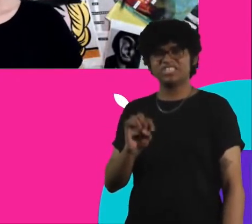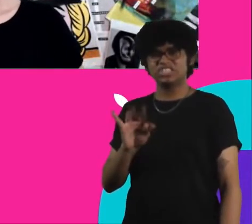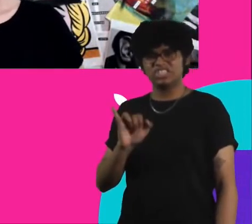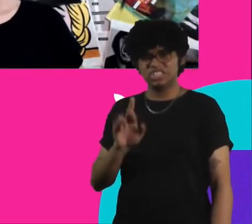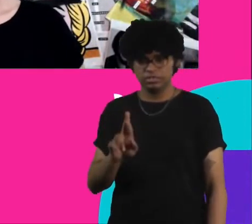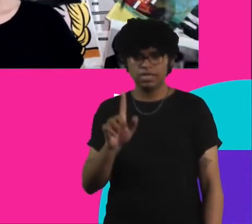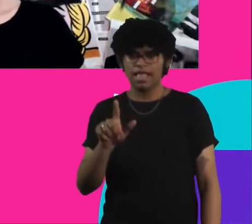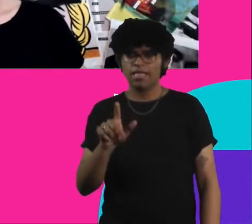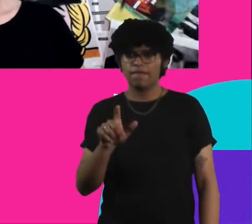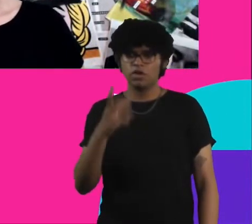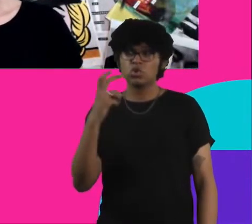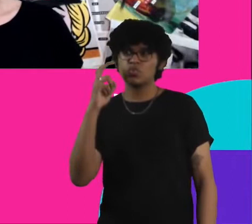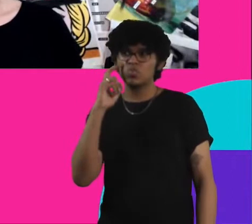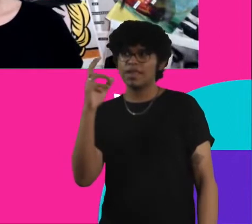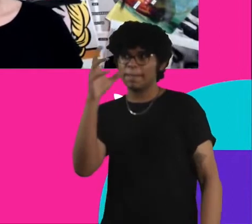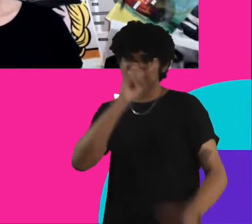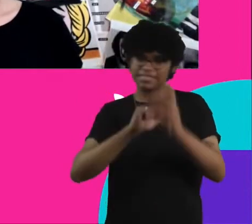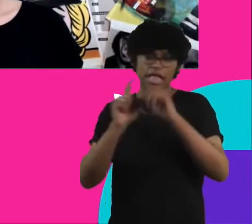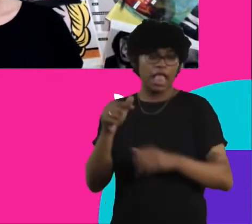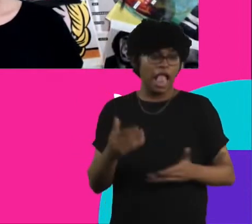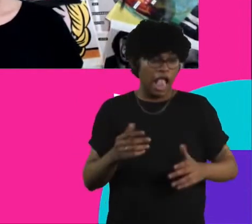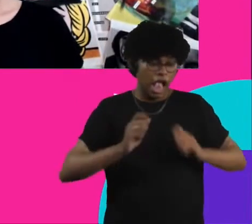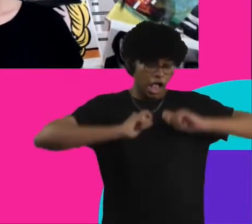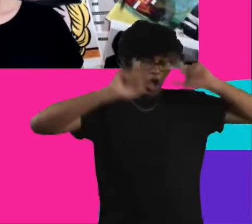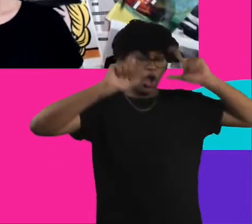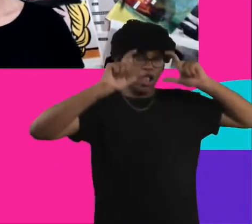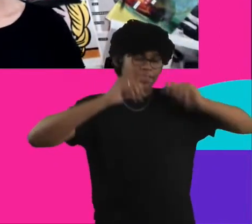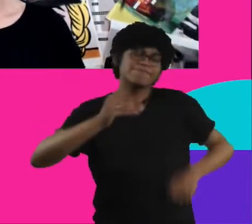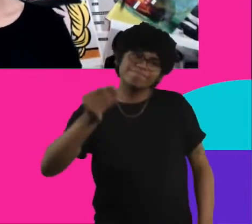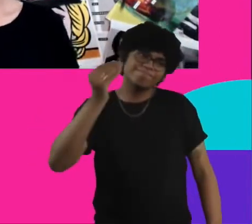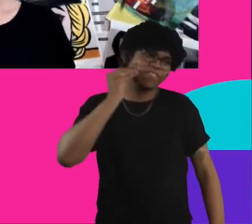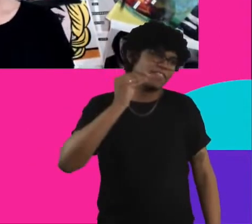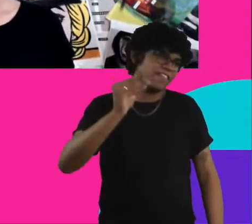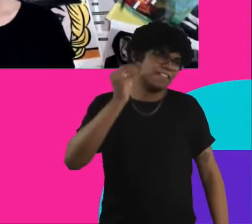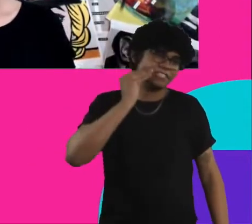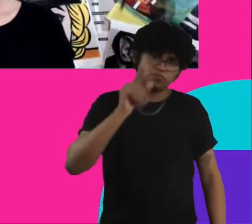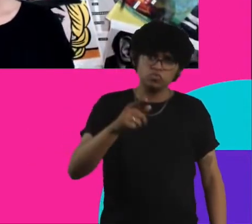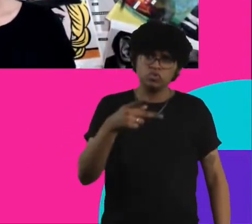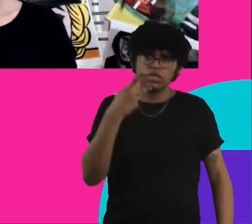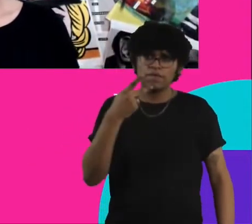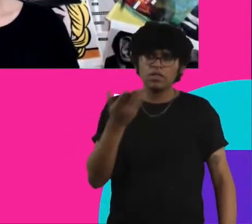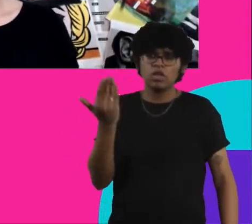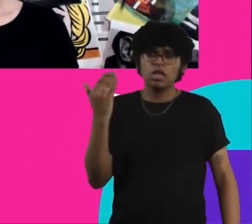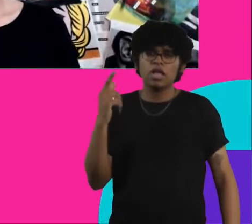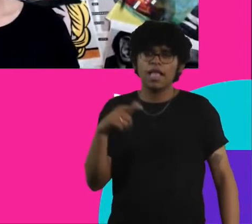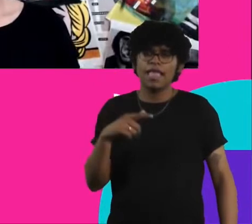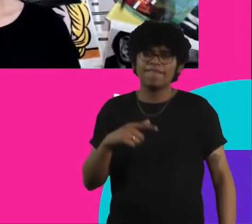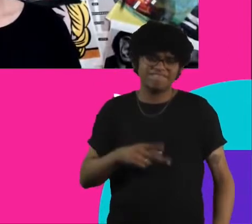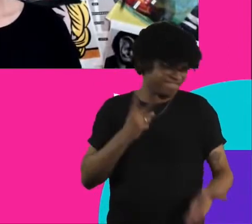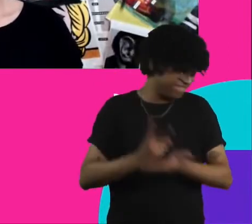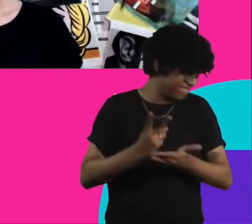coisa de acordar todo dia e tentar. Você, ainda há pouco, alguns minutos, disse isso sobre a eterna coisa do